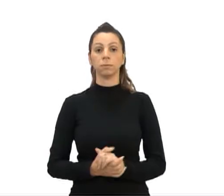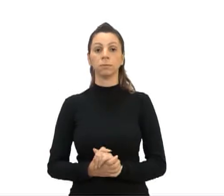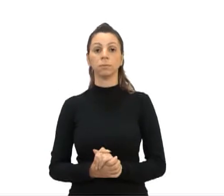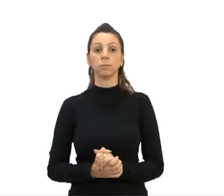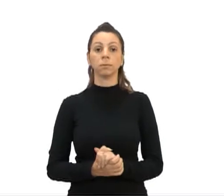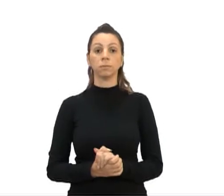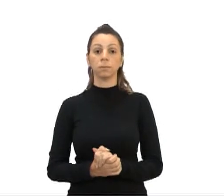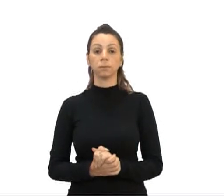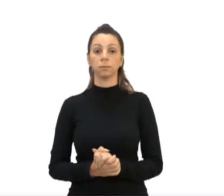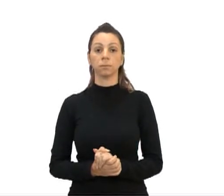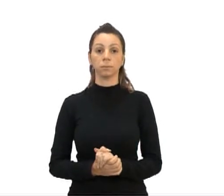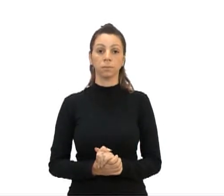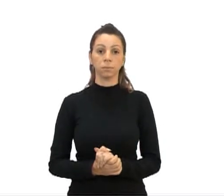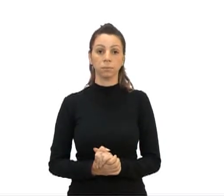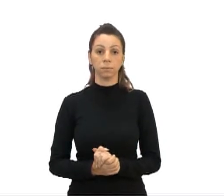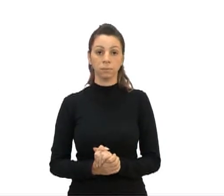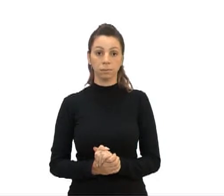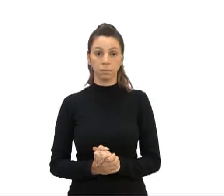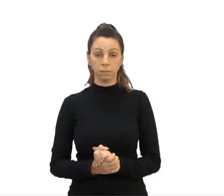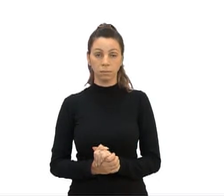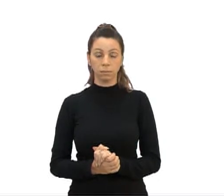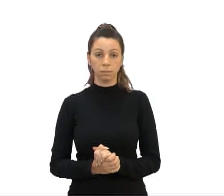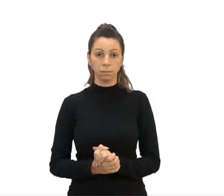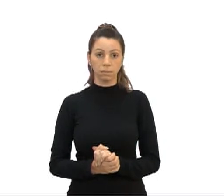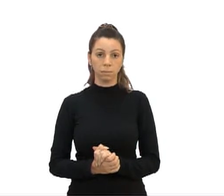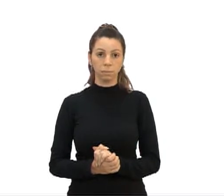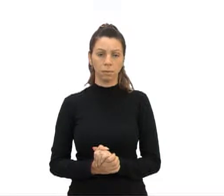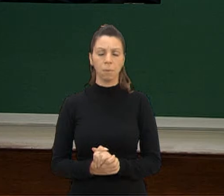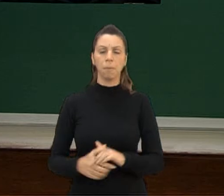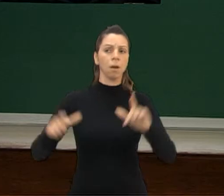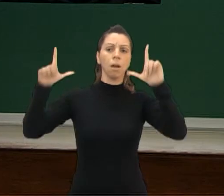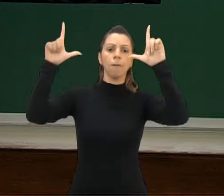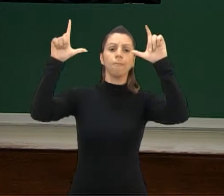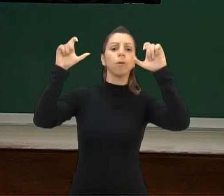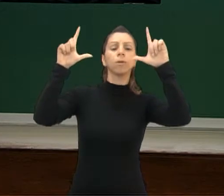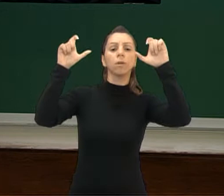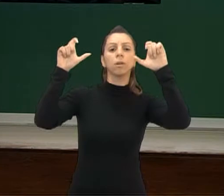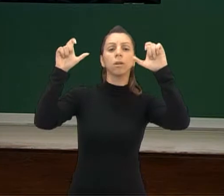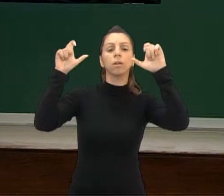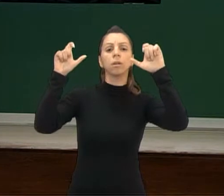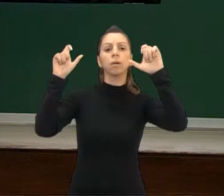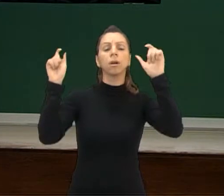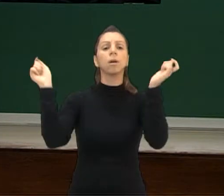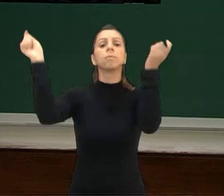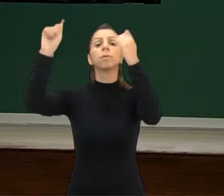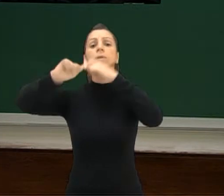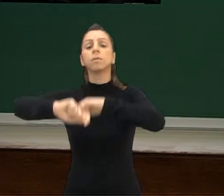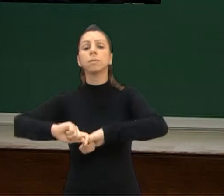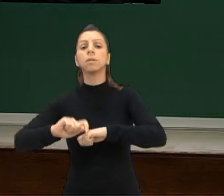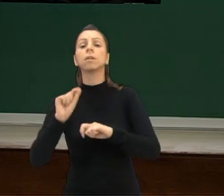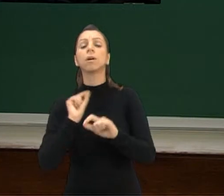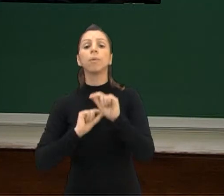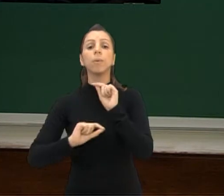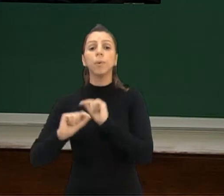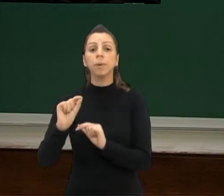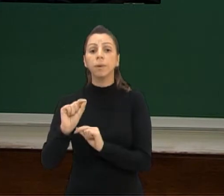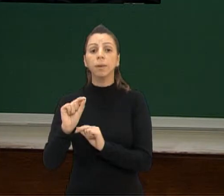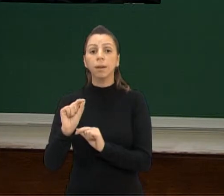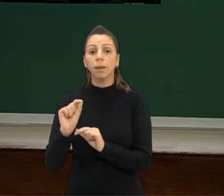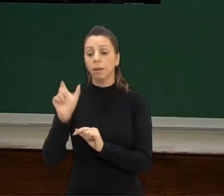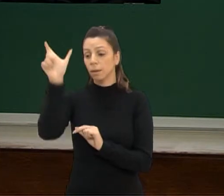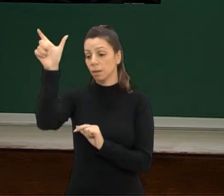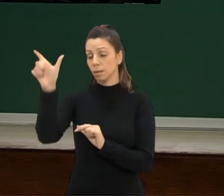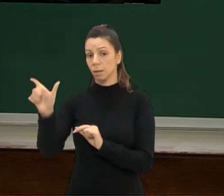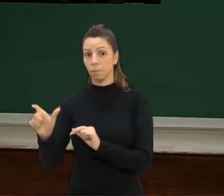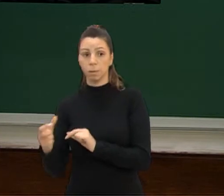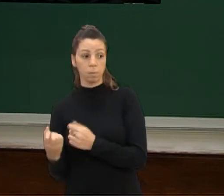la red venir a Brasil? Sobre uma fotografia, a possibilidade dessa usuária vir ao Brasil? Ou então, hablan